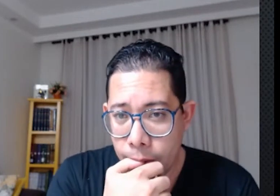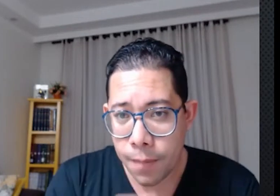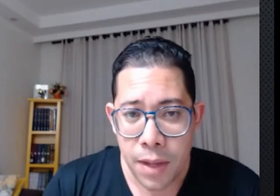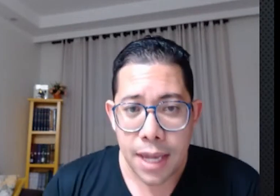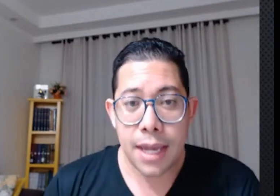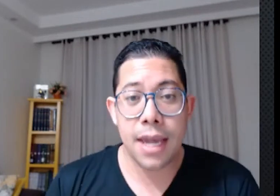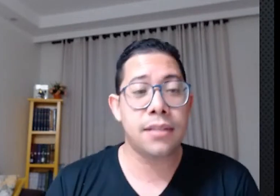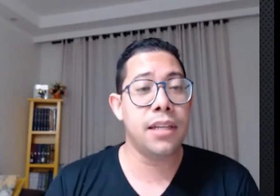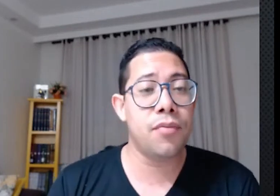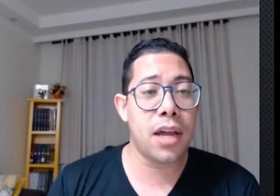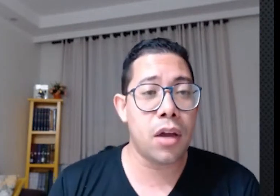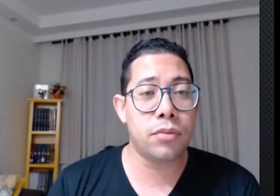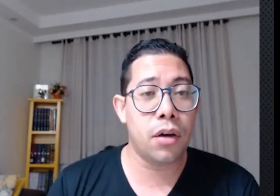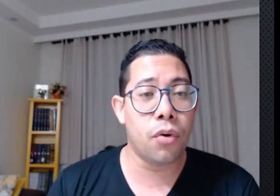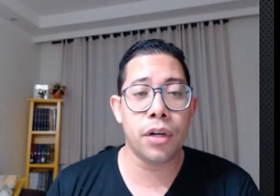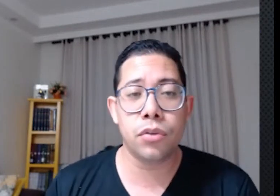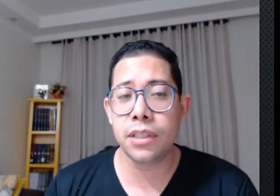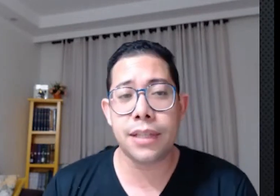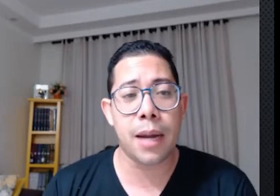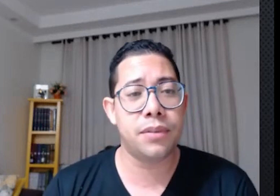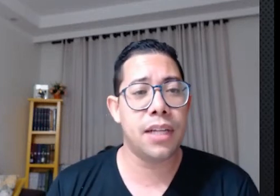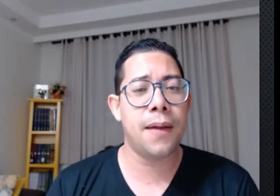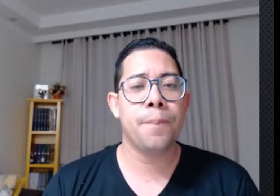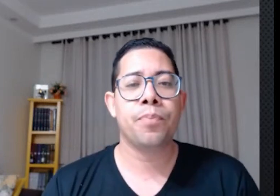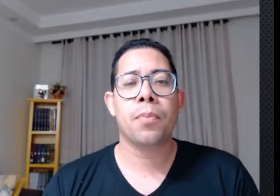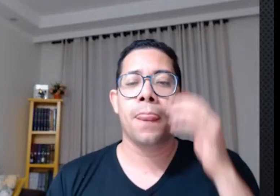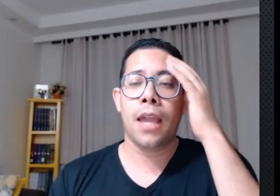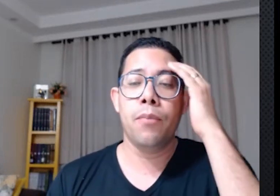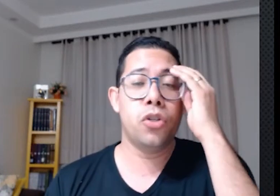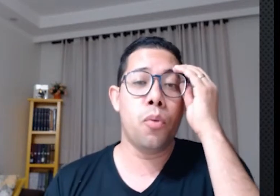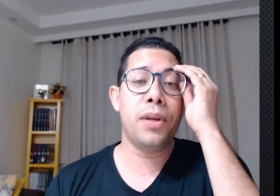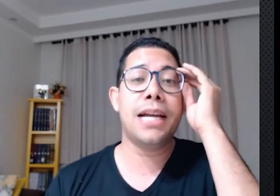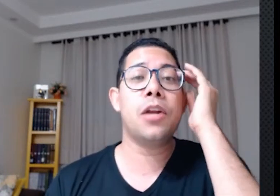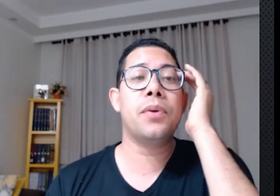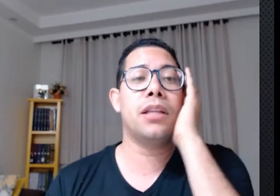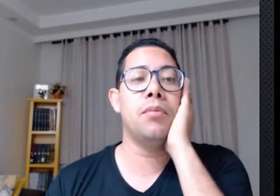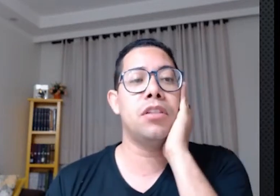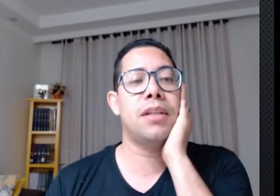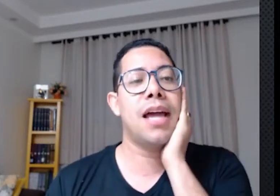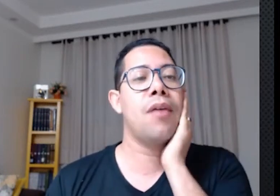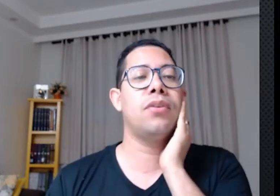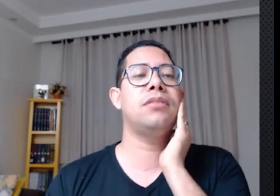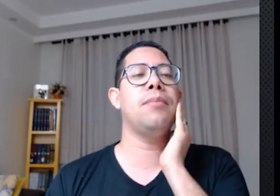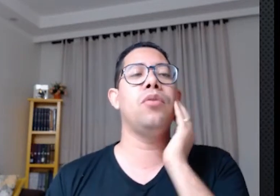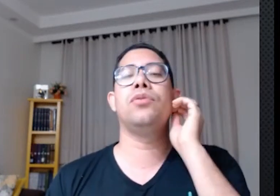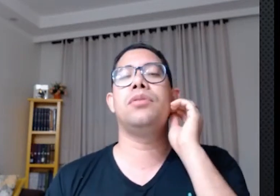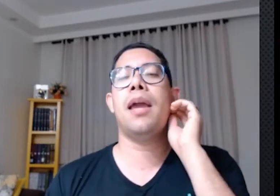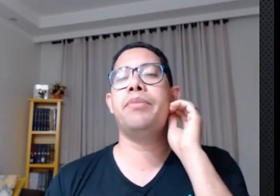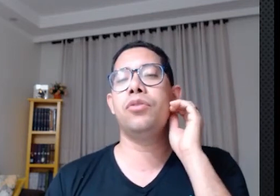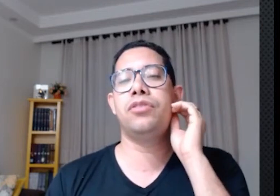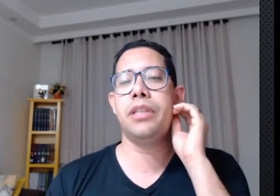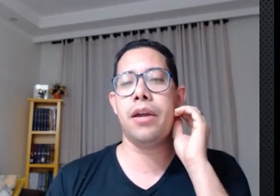tranquilo? Esse livro aí é o terror dos intérpretes, né? É muito complicado porque tem muitas metáforas, tem